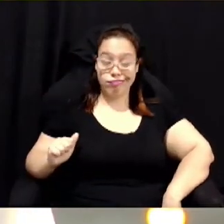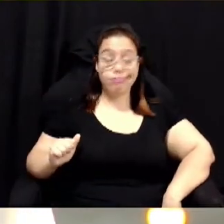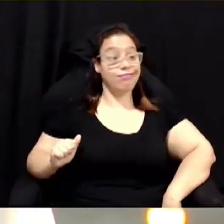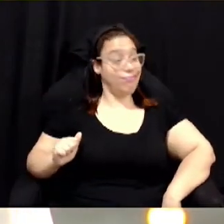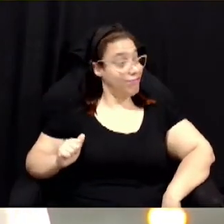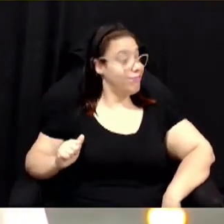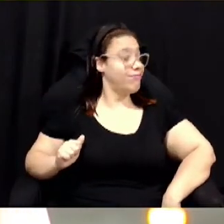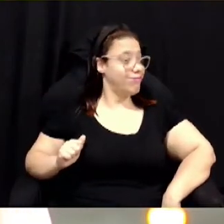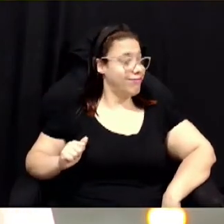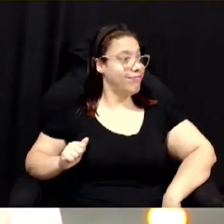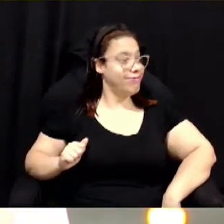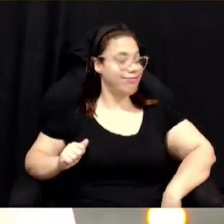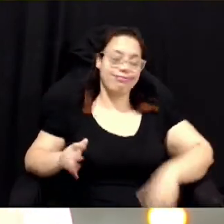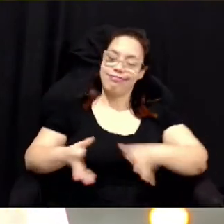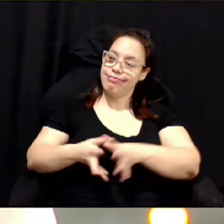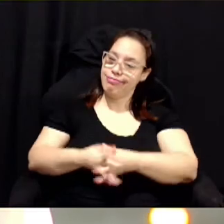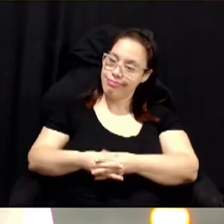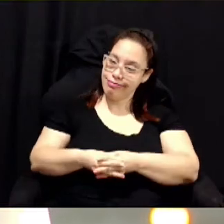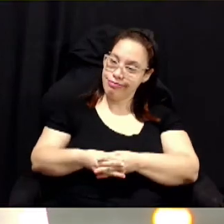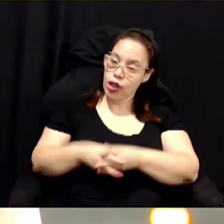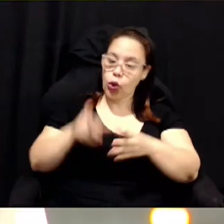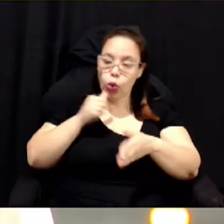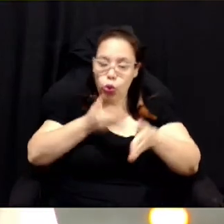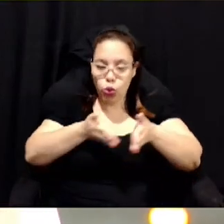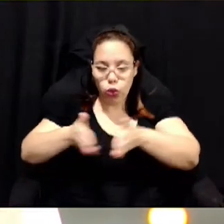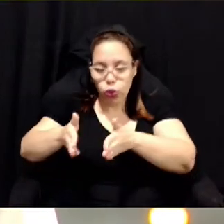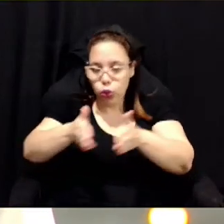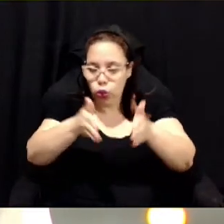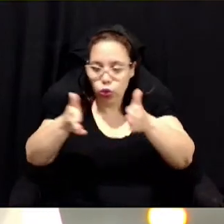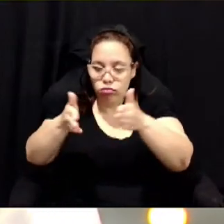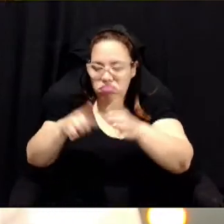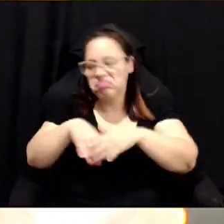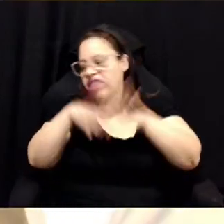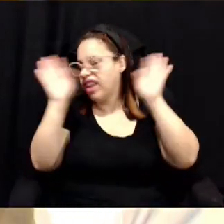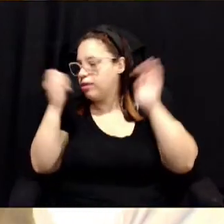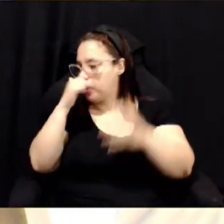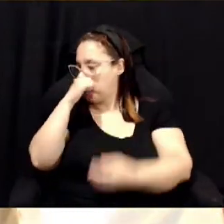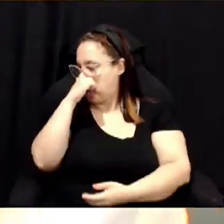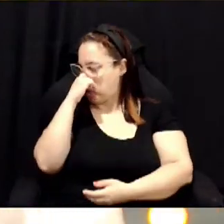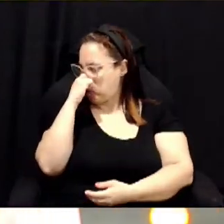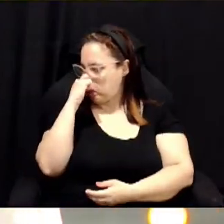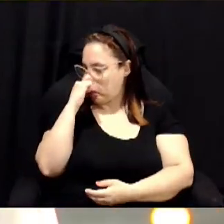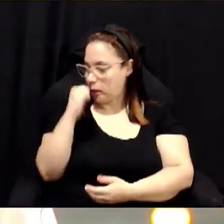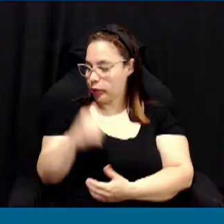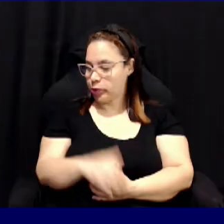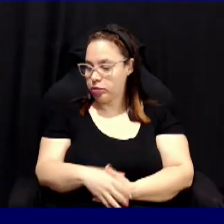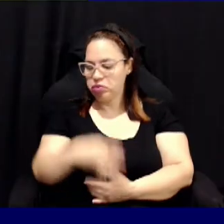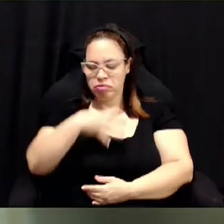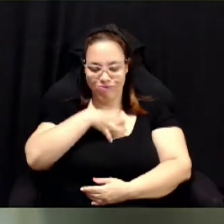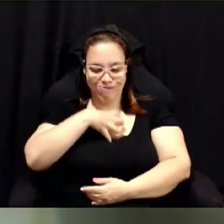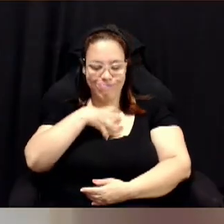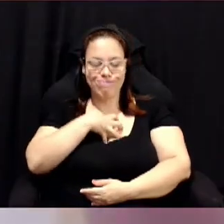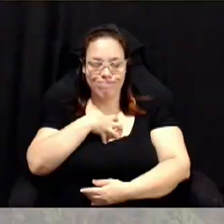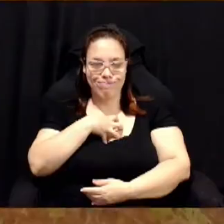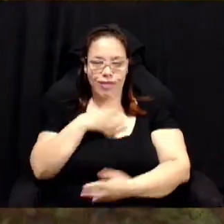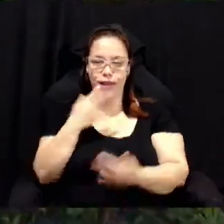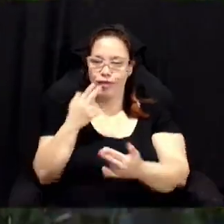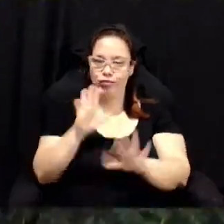proporcionam o rio, enfim, é um sentimento assim, sem igual.